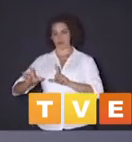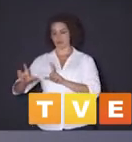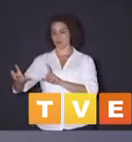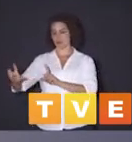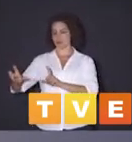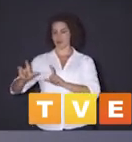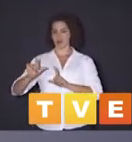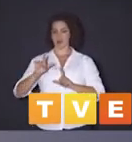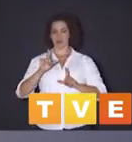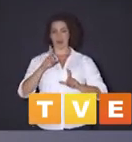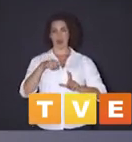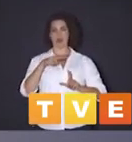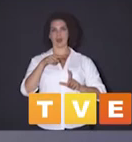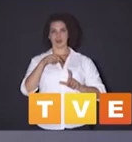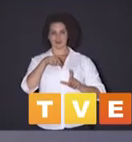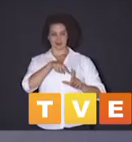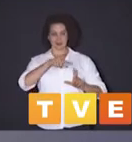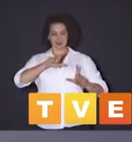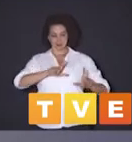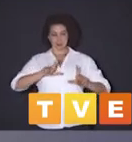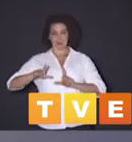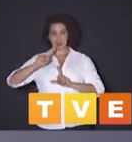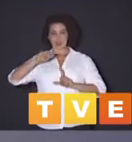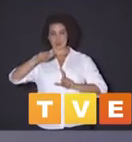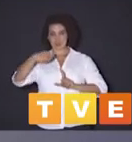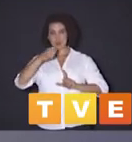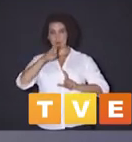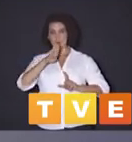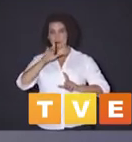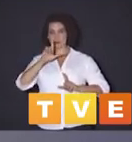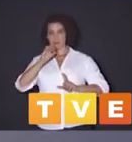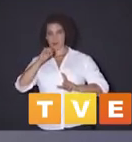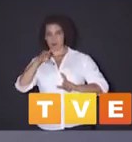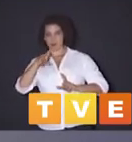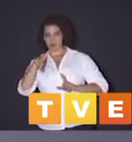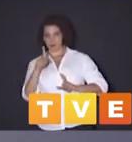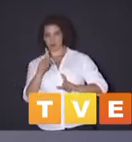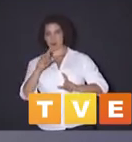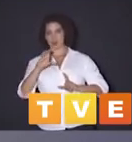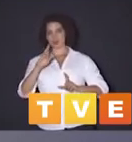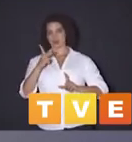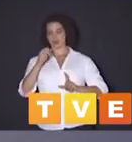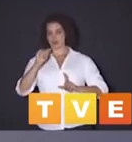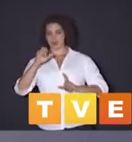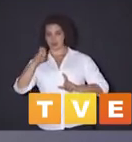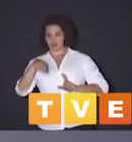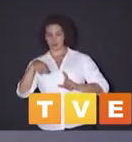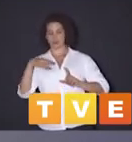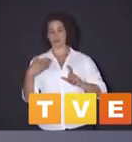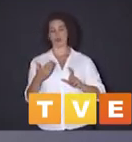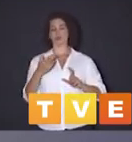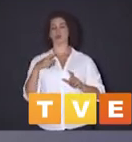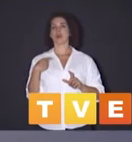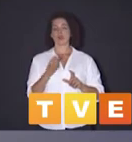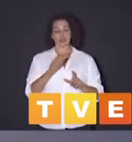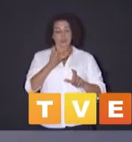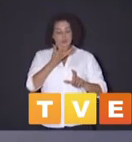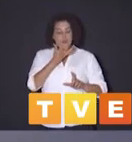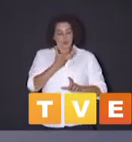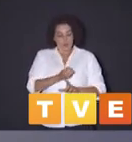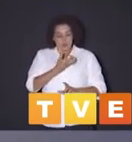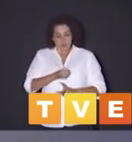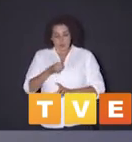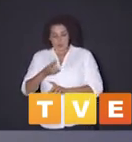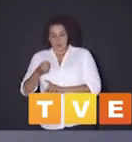da ufpb e da puc do rio de janeiro estão assistindo vai permitir o registro ea validação ea preservação ea gente faz um registro bloco 100 ou